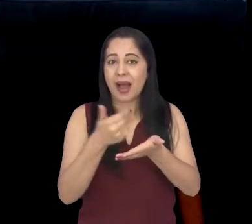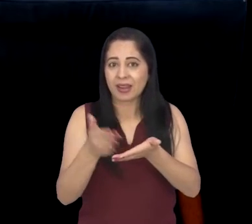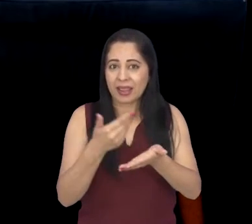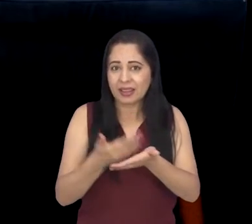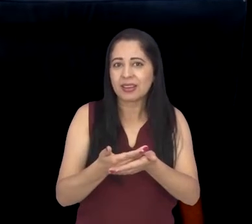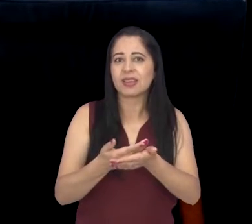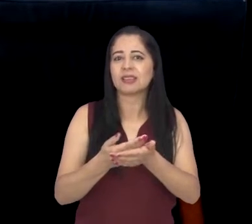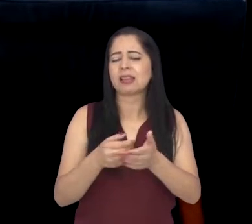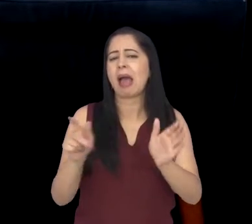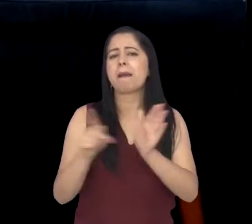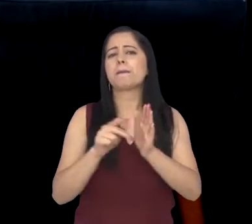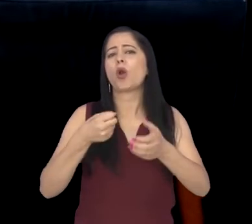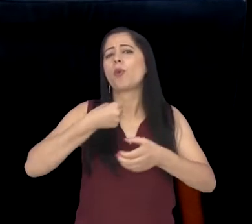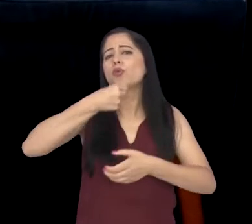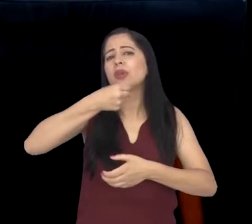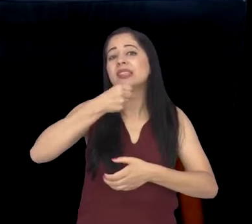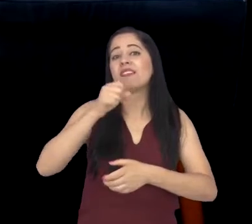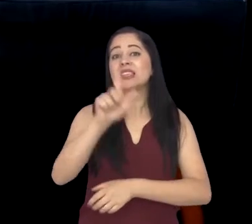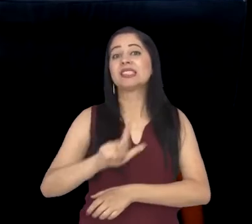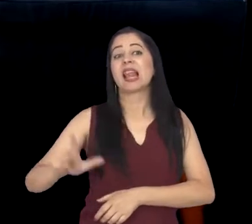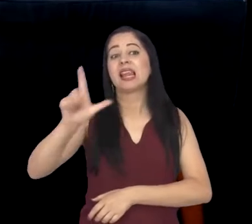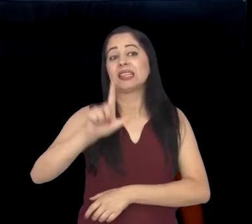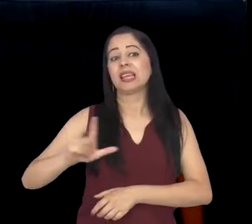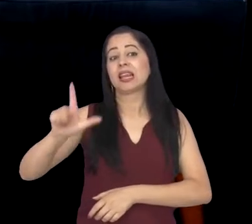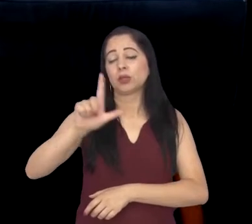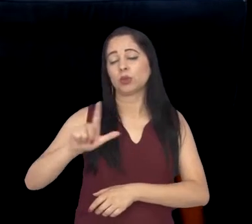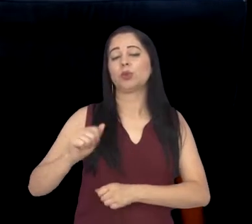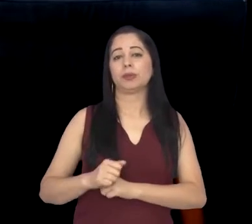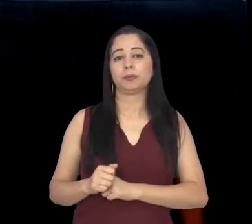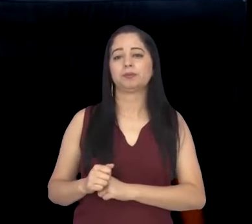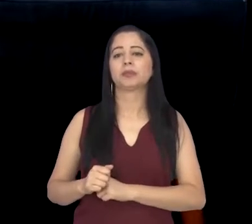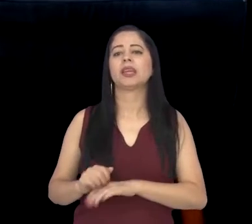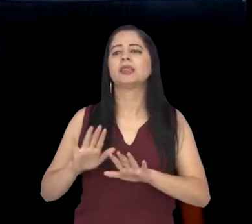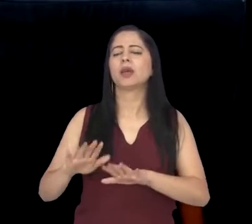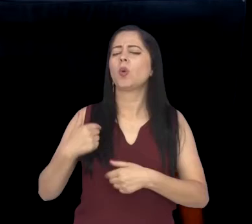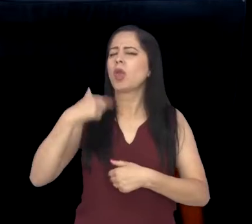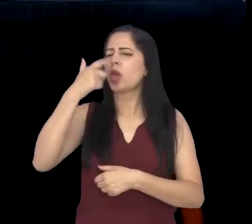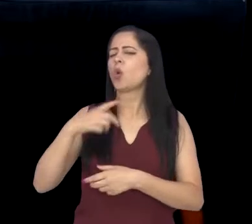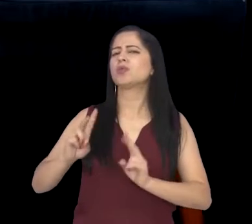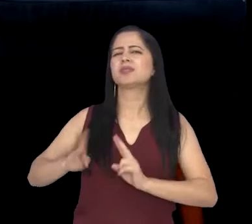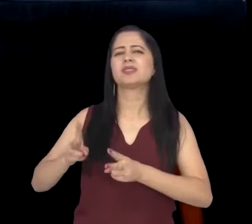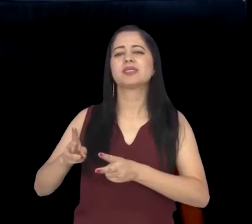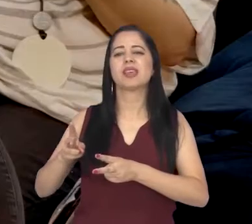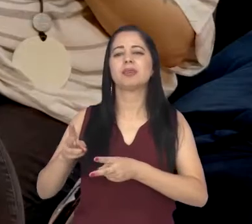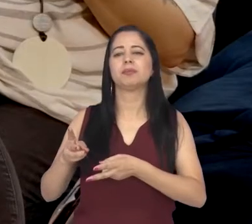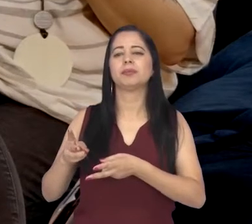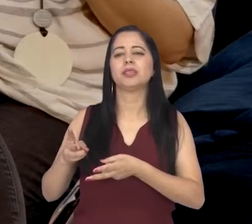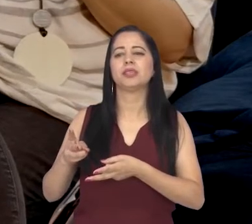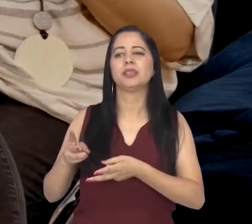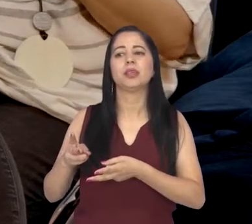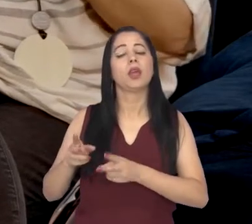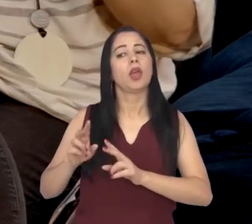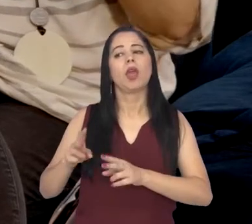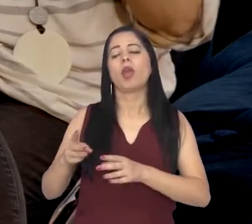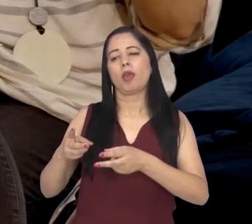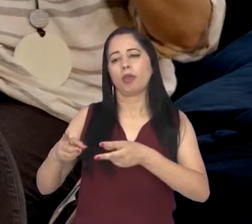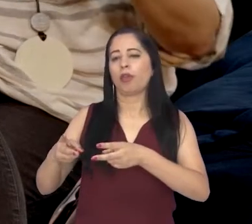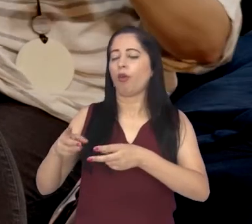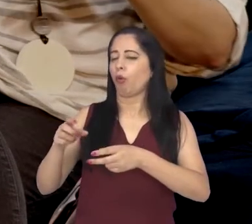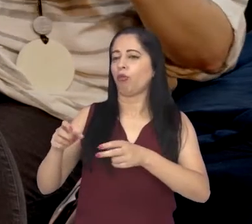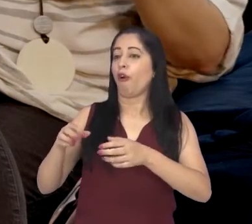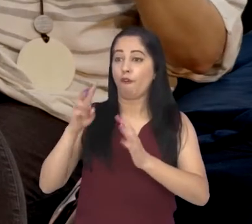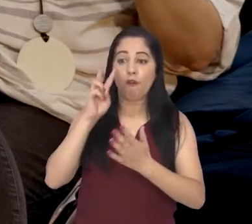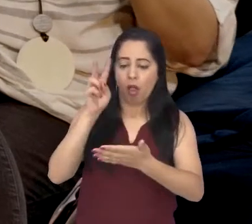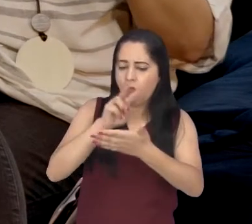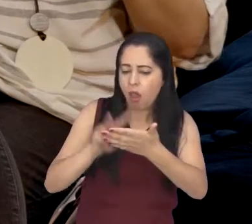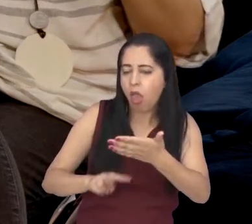jornalismo literário, e vou te explicar a questão. A questão é assim, eu tenho acompanhado o seu trabalho, os seus textos,